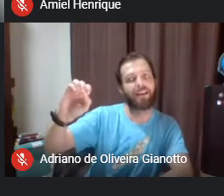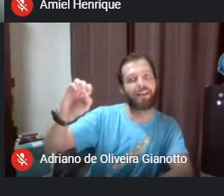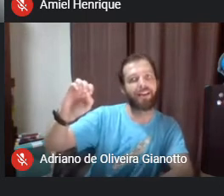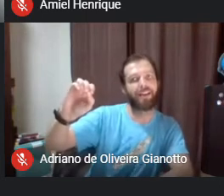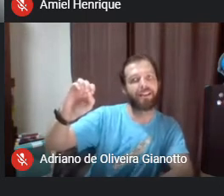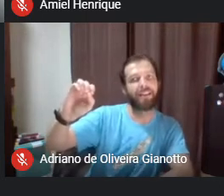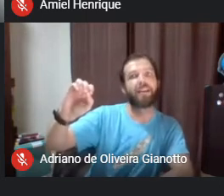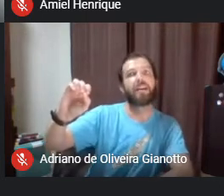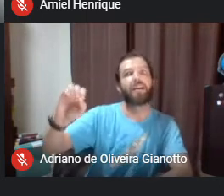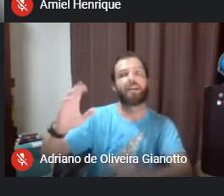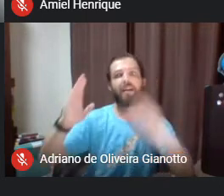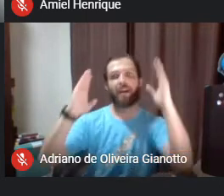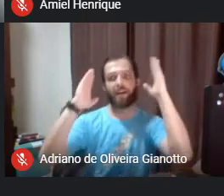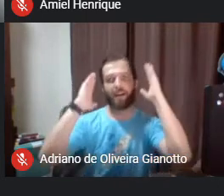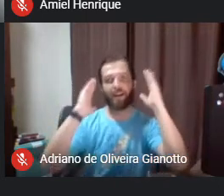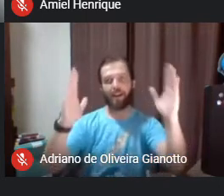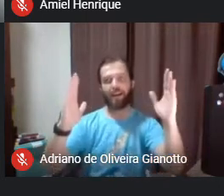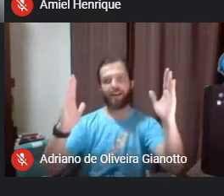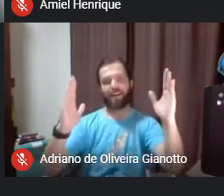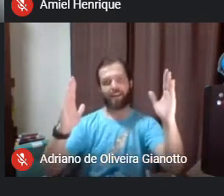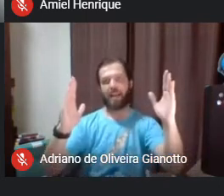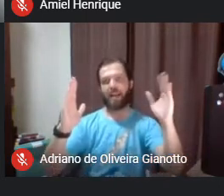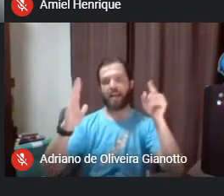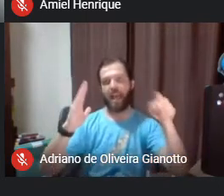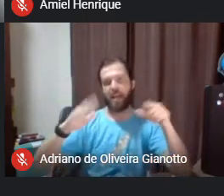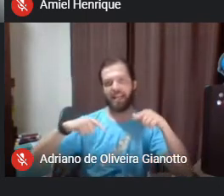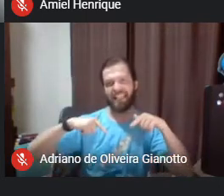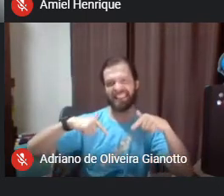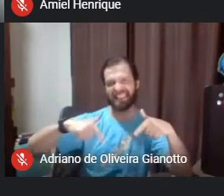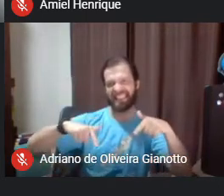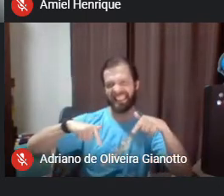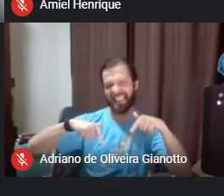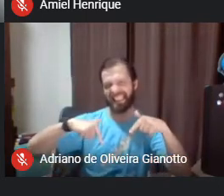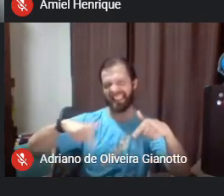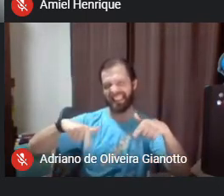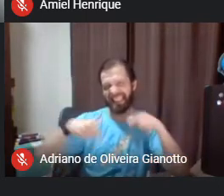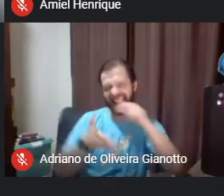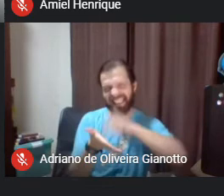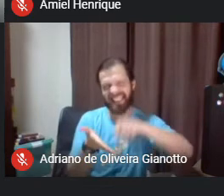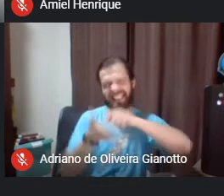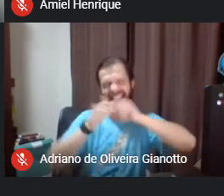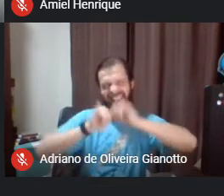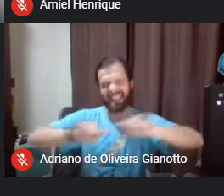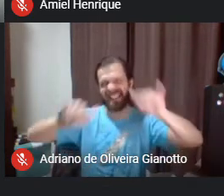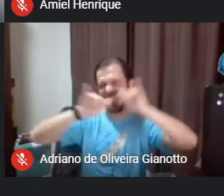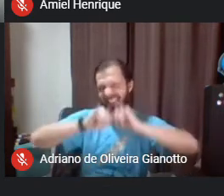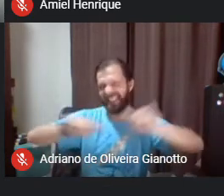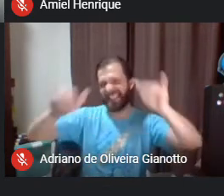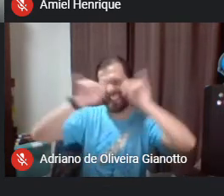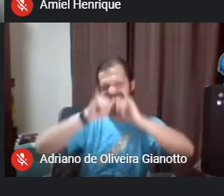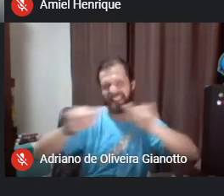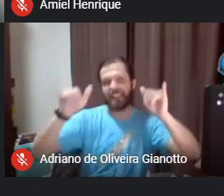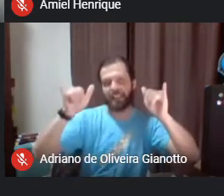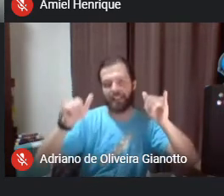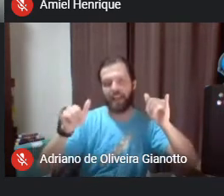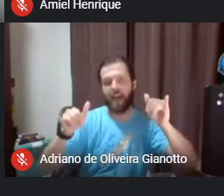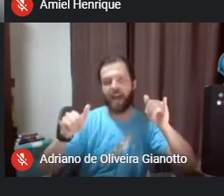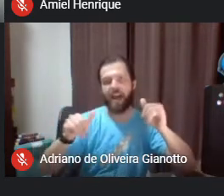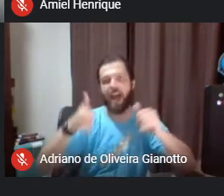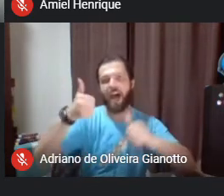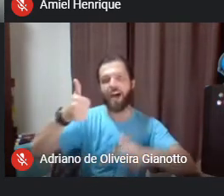até 1980, esse período todo aqui foi um período de muita luta e ele